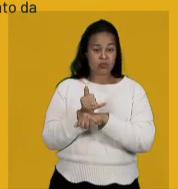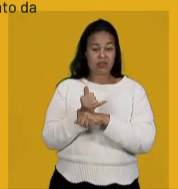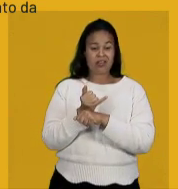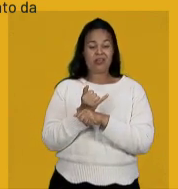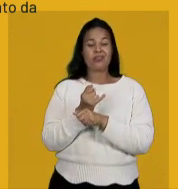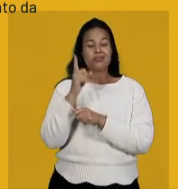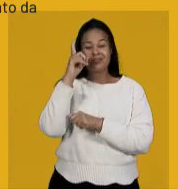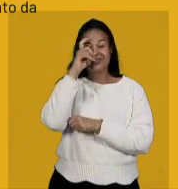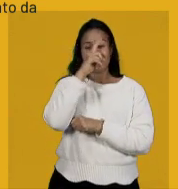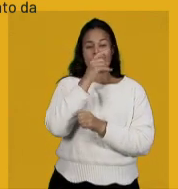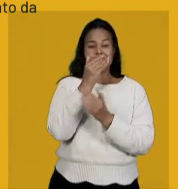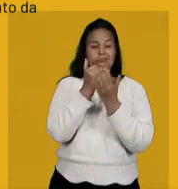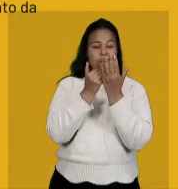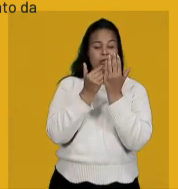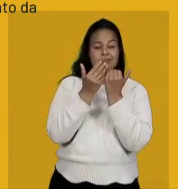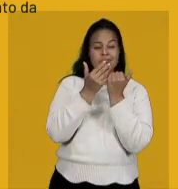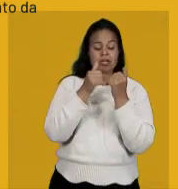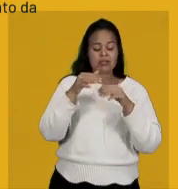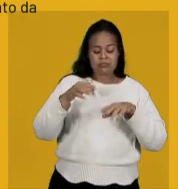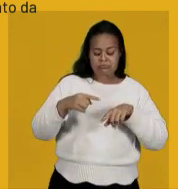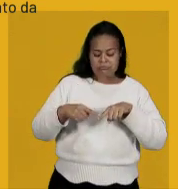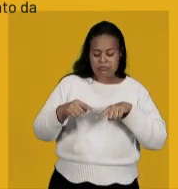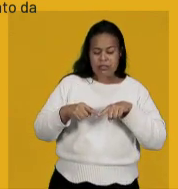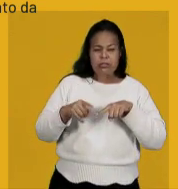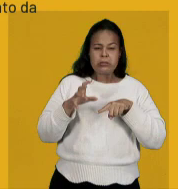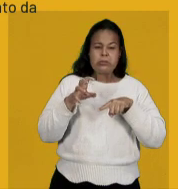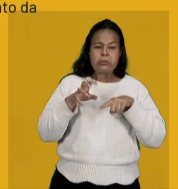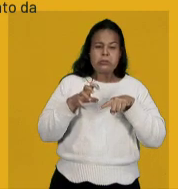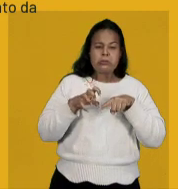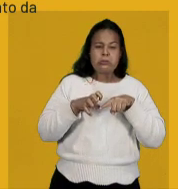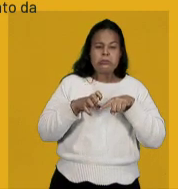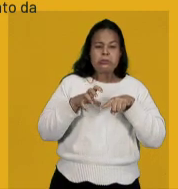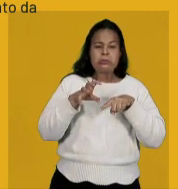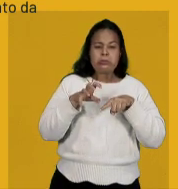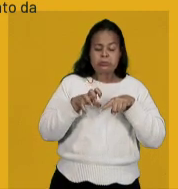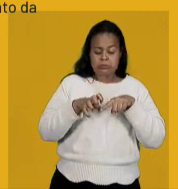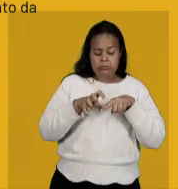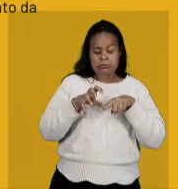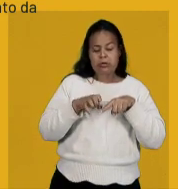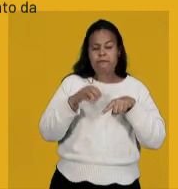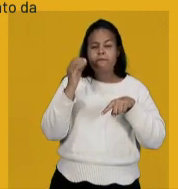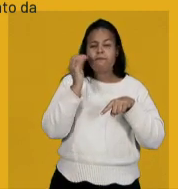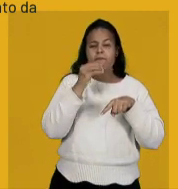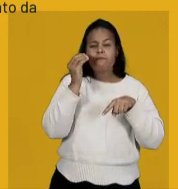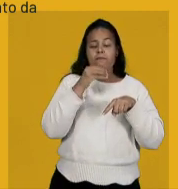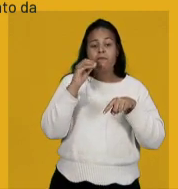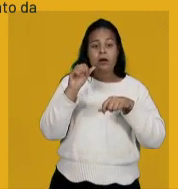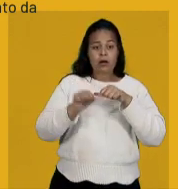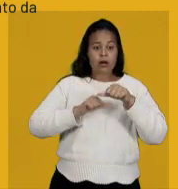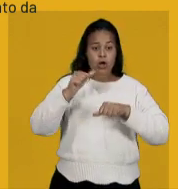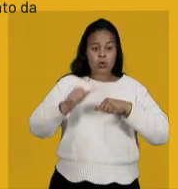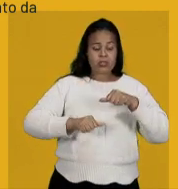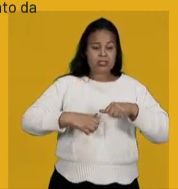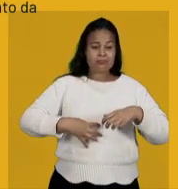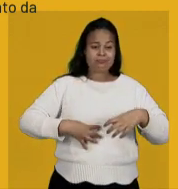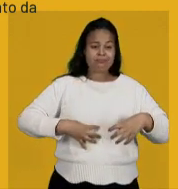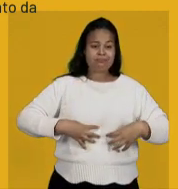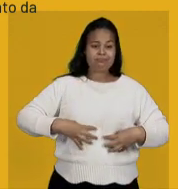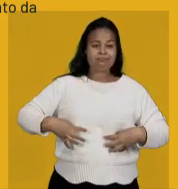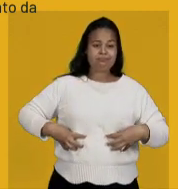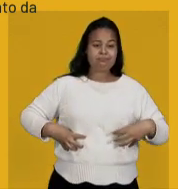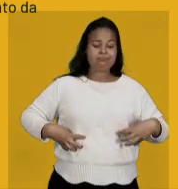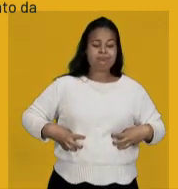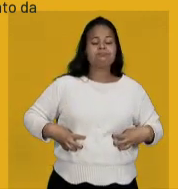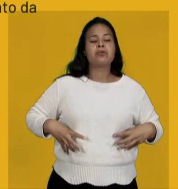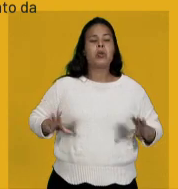engolir, unhas fracas, né, formato de colher, aquelas unhas abertas, alteração intestinal, diminuição do